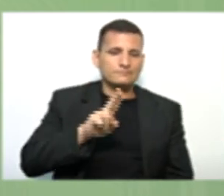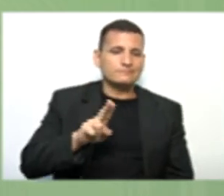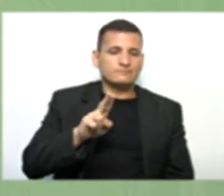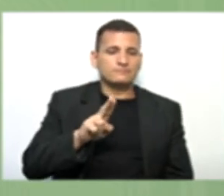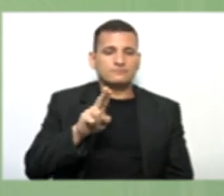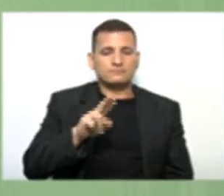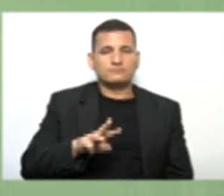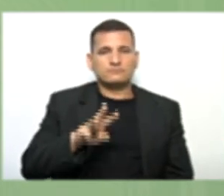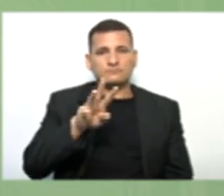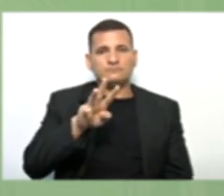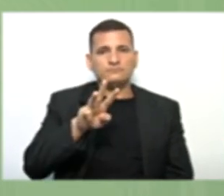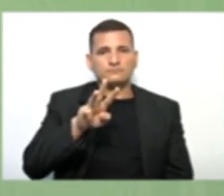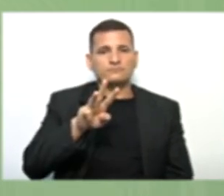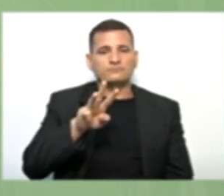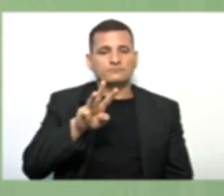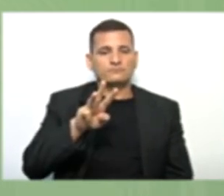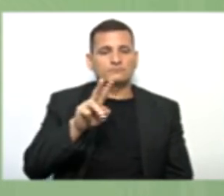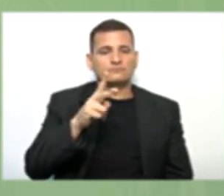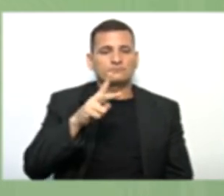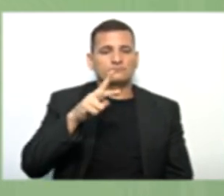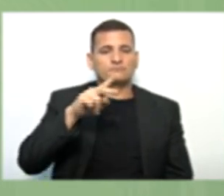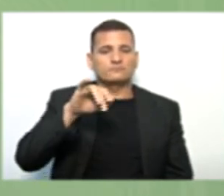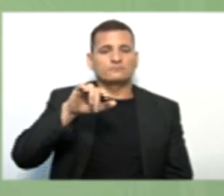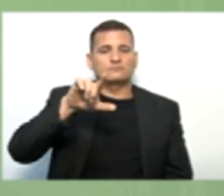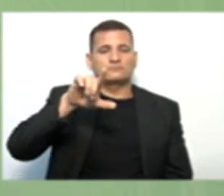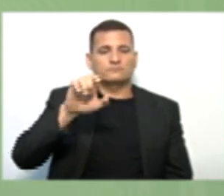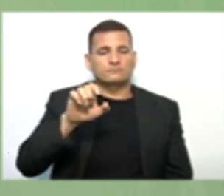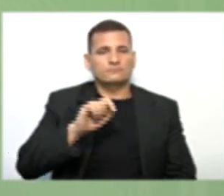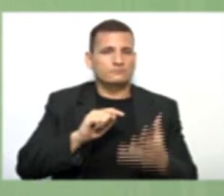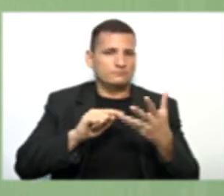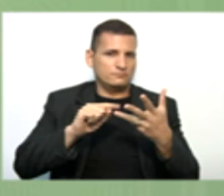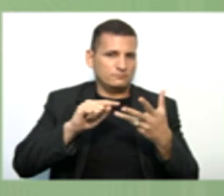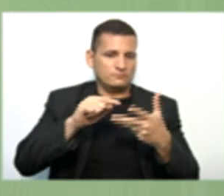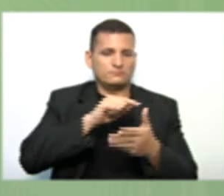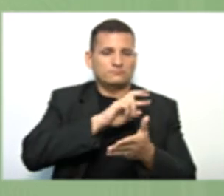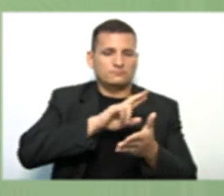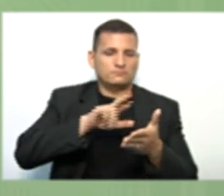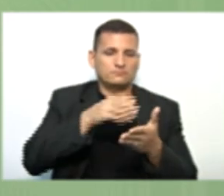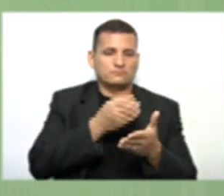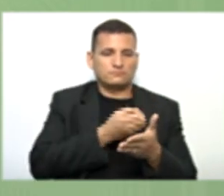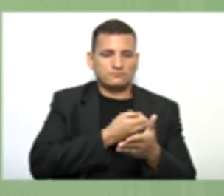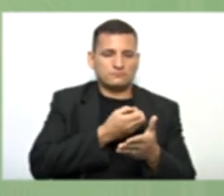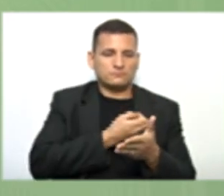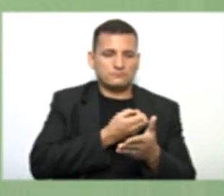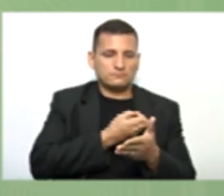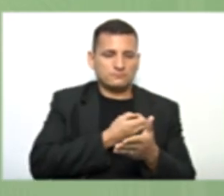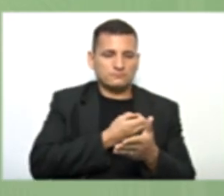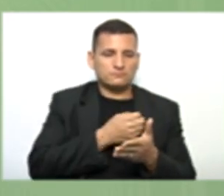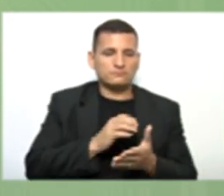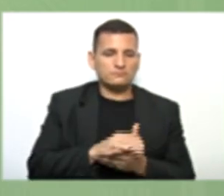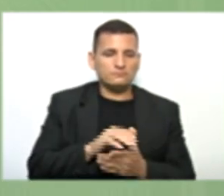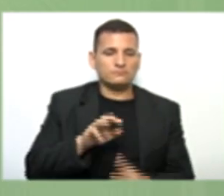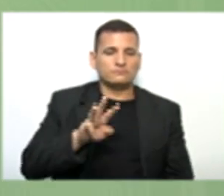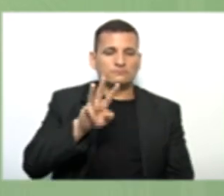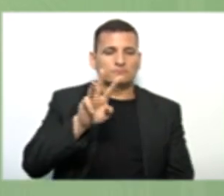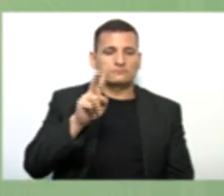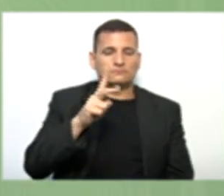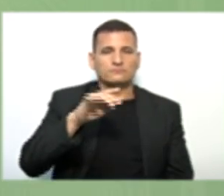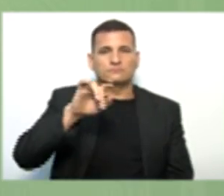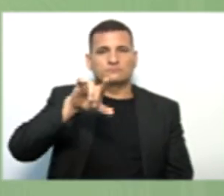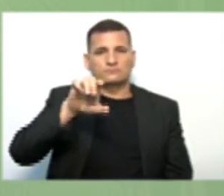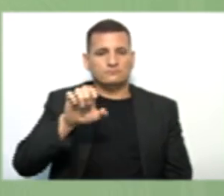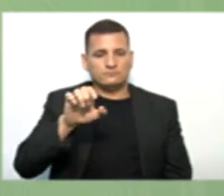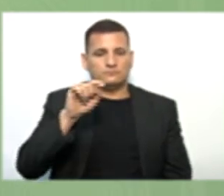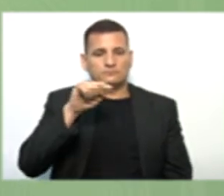para contar uma série de números. A gente também pode fazer contador com ele, tá? Por exemplo, o laço while a